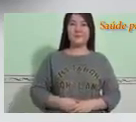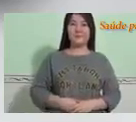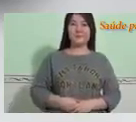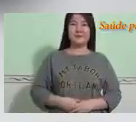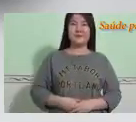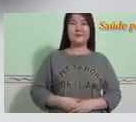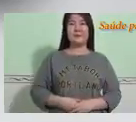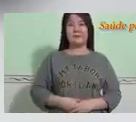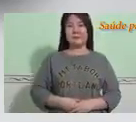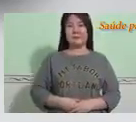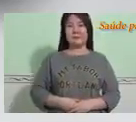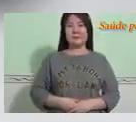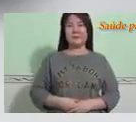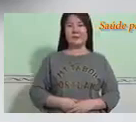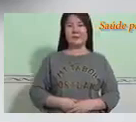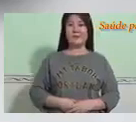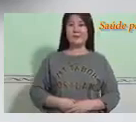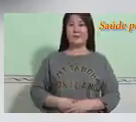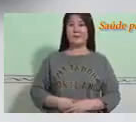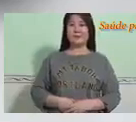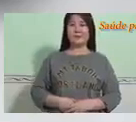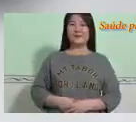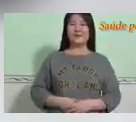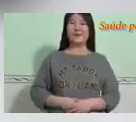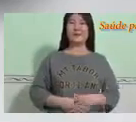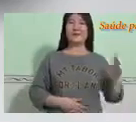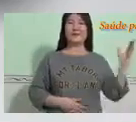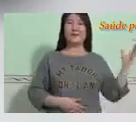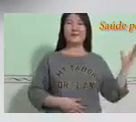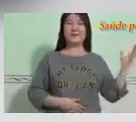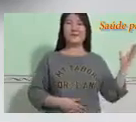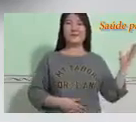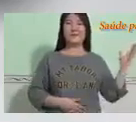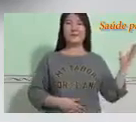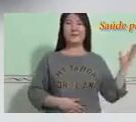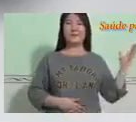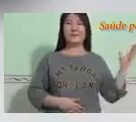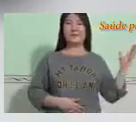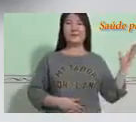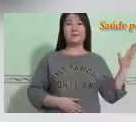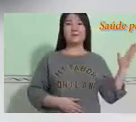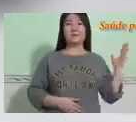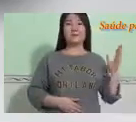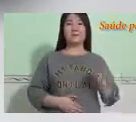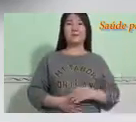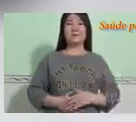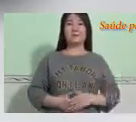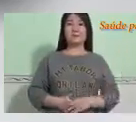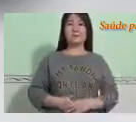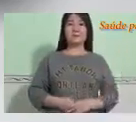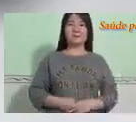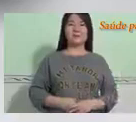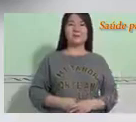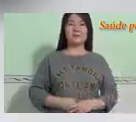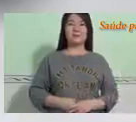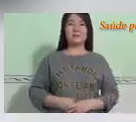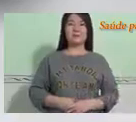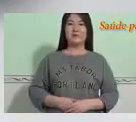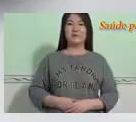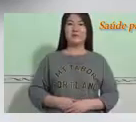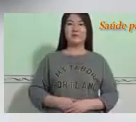das secreções, além de também ser interessante chupar uma embalagem de breu de mel, já que são capazes